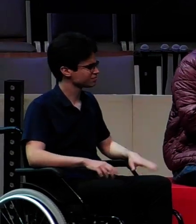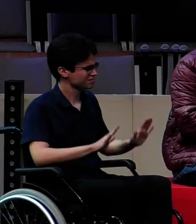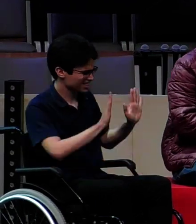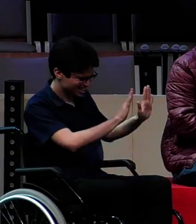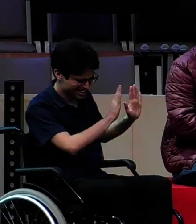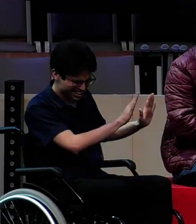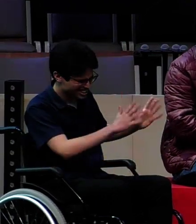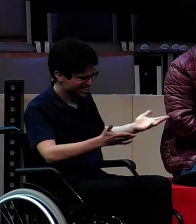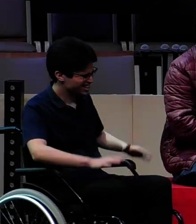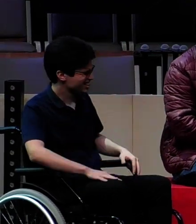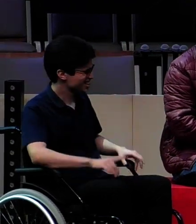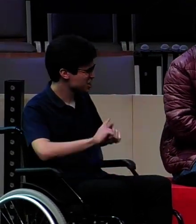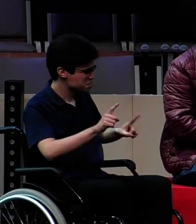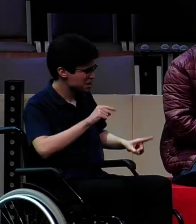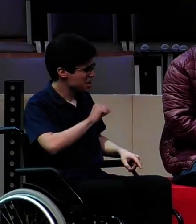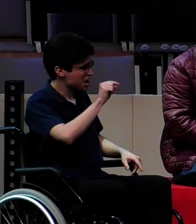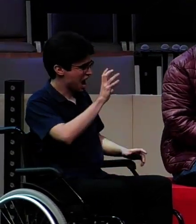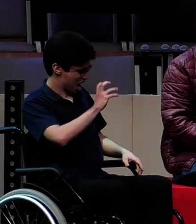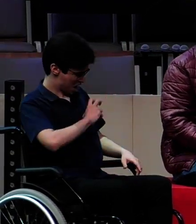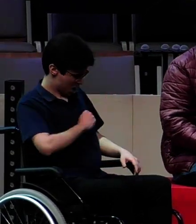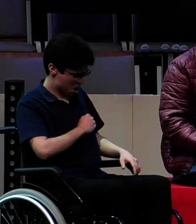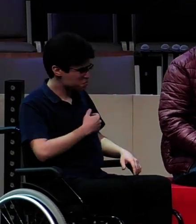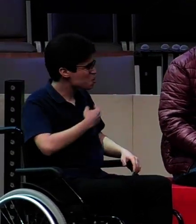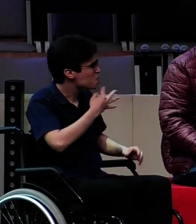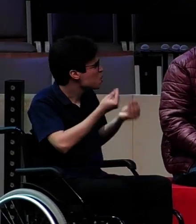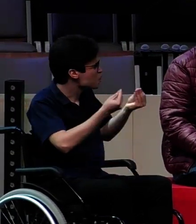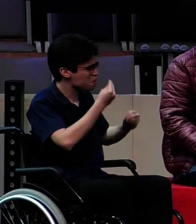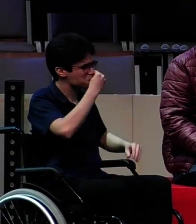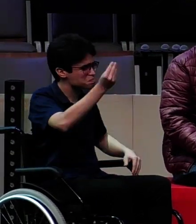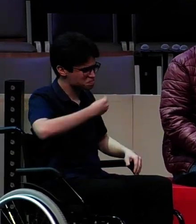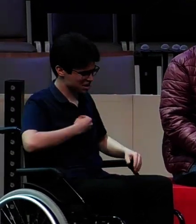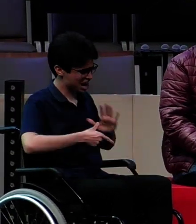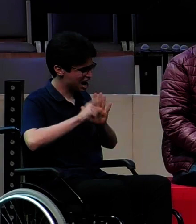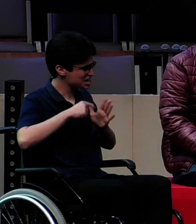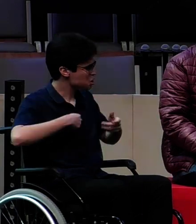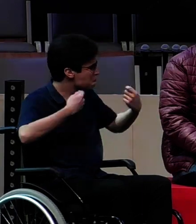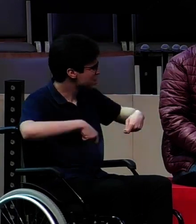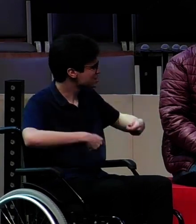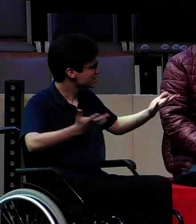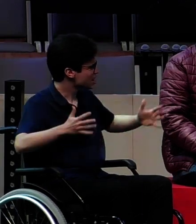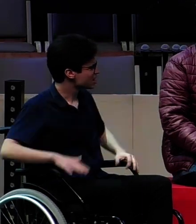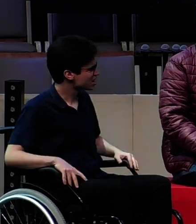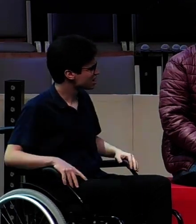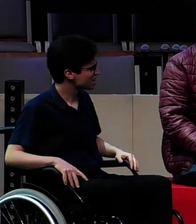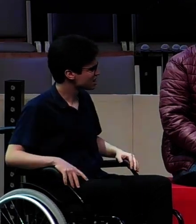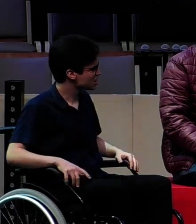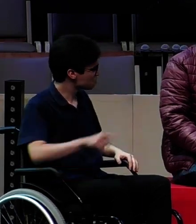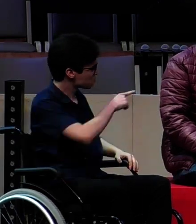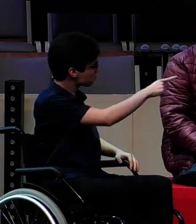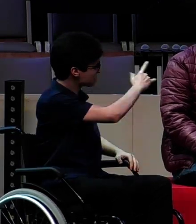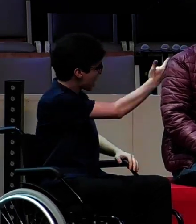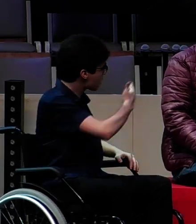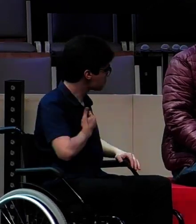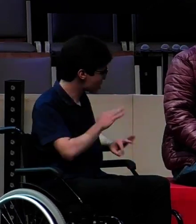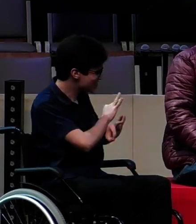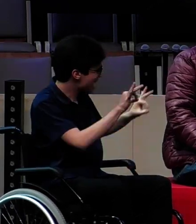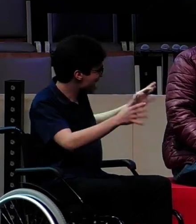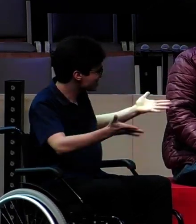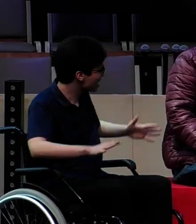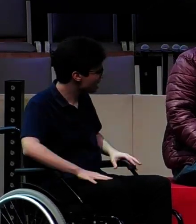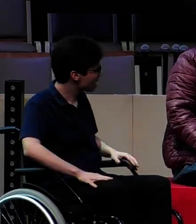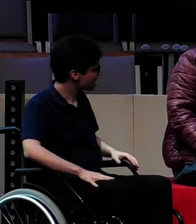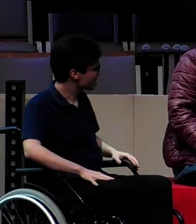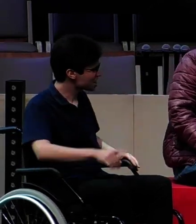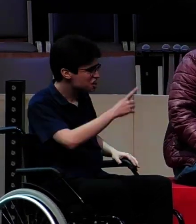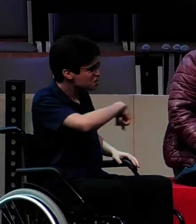Ah, eu não conheço esse amor que virou a cara pra mim quando eu mais precisei. Ninguém aí tem amor pra demonstrar. Calma, pra mim.